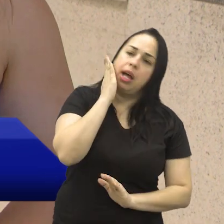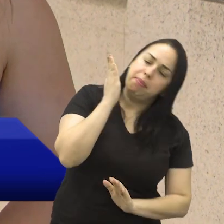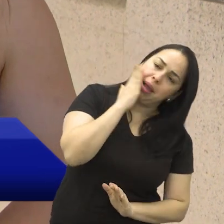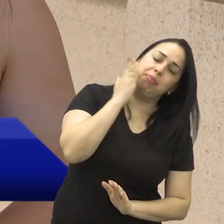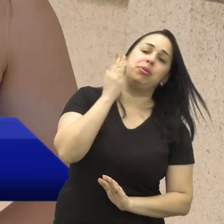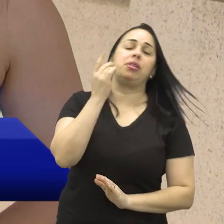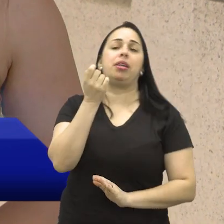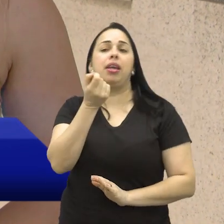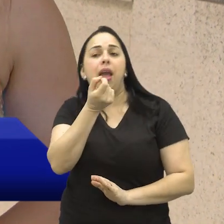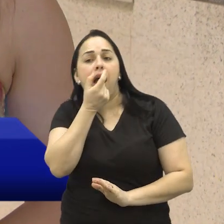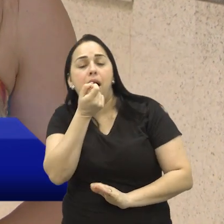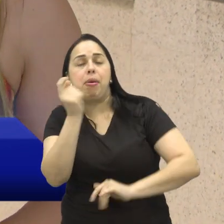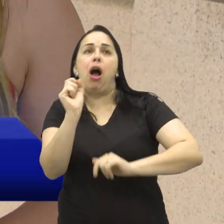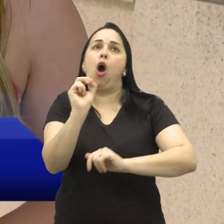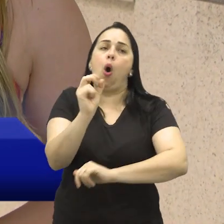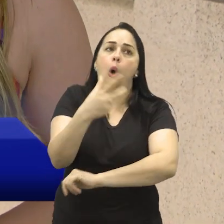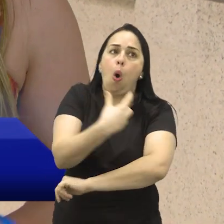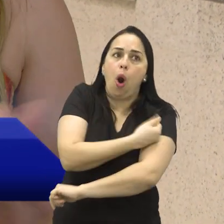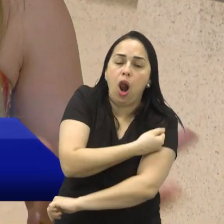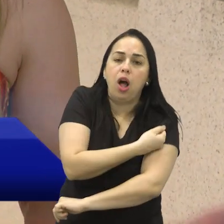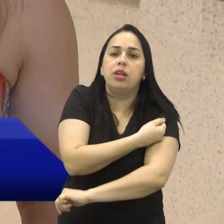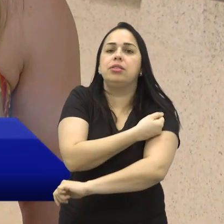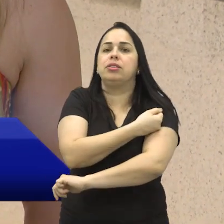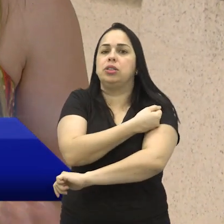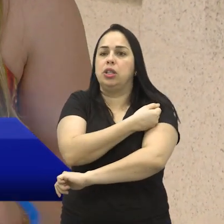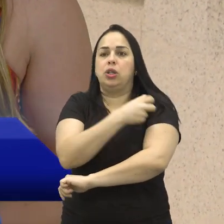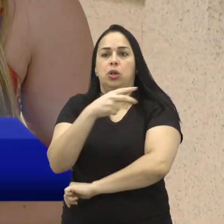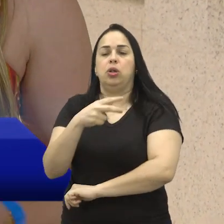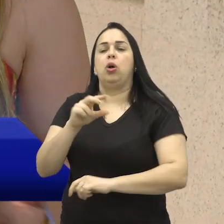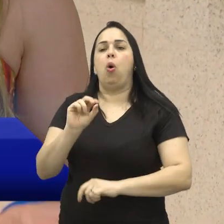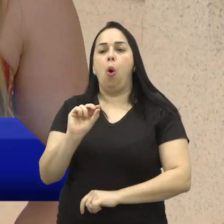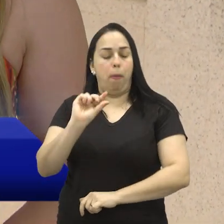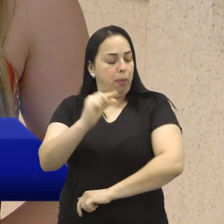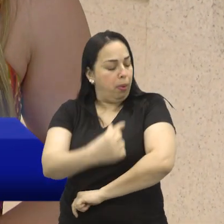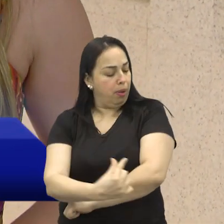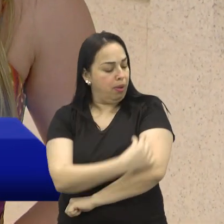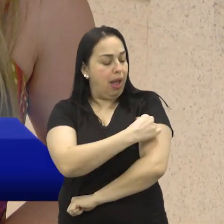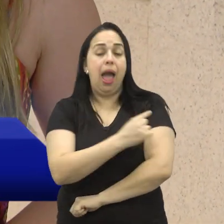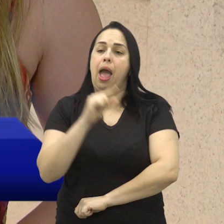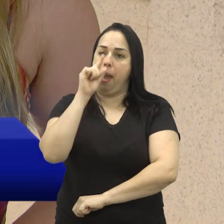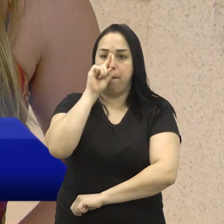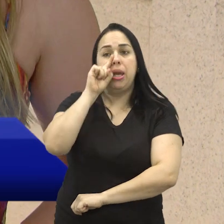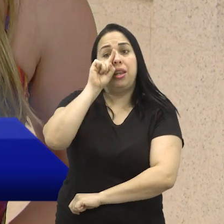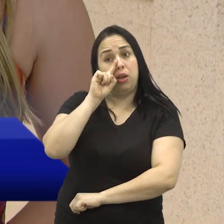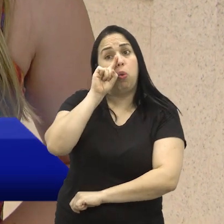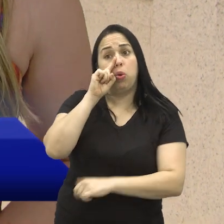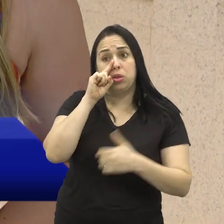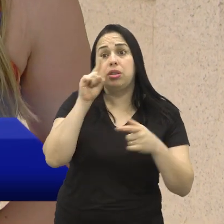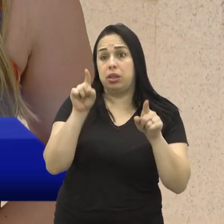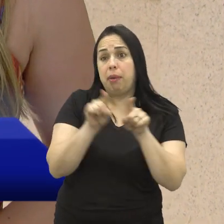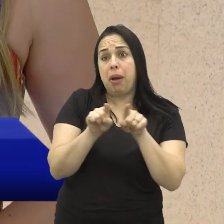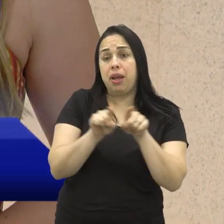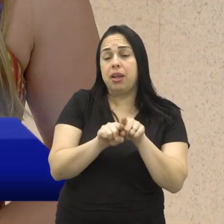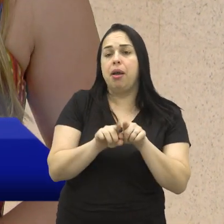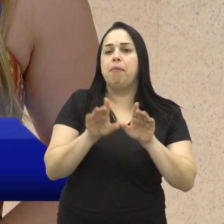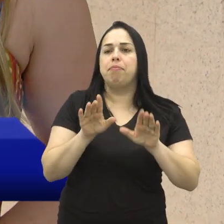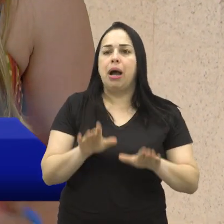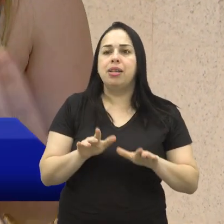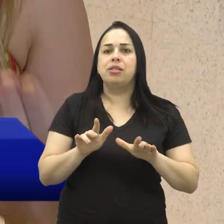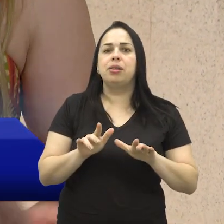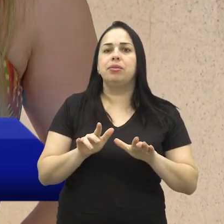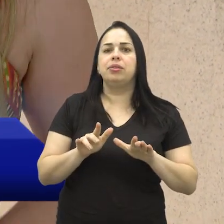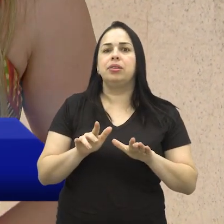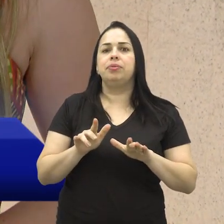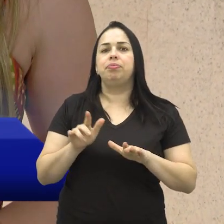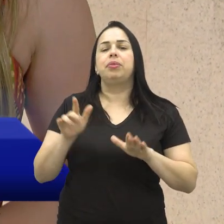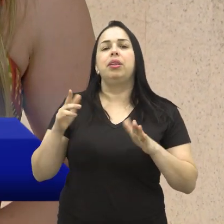mesmo medicações tomadas ou injetadas via intramuscular, endovenosa ou por implantes, têm riscos associados. Então,